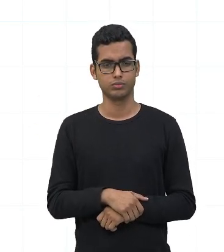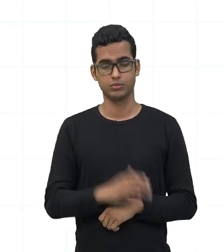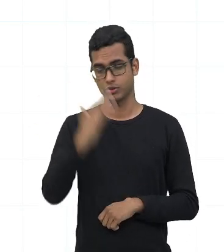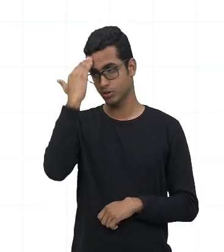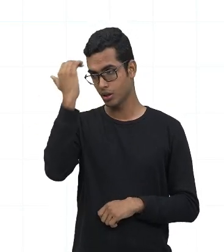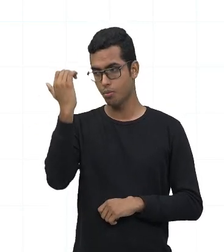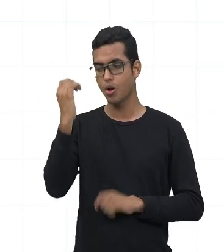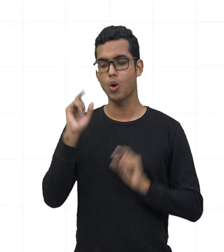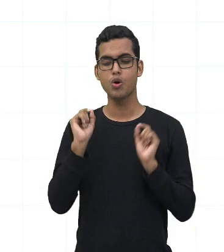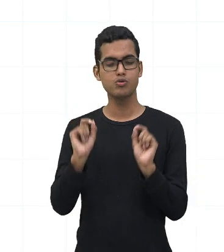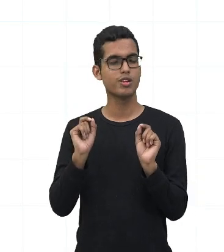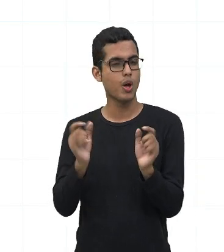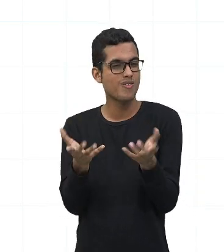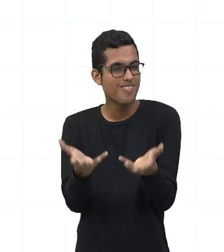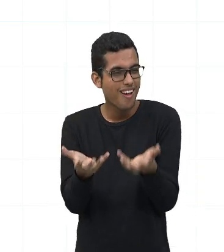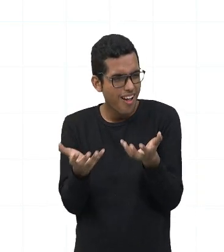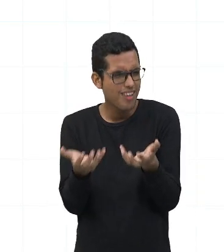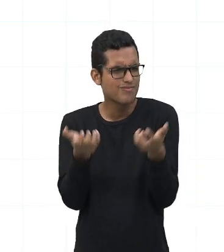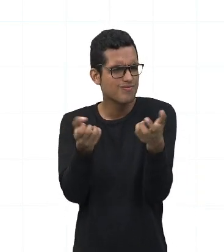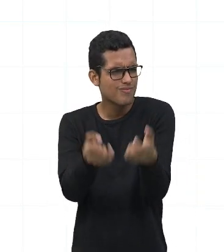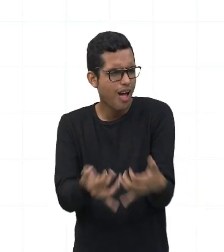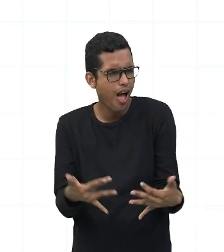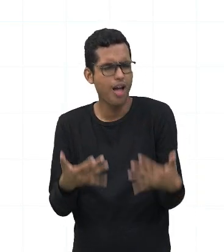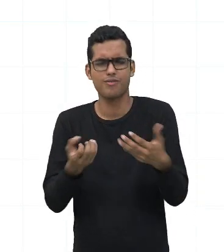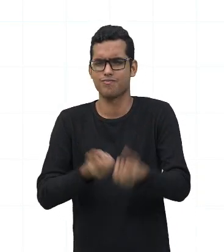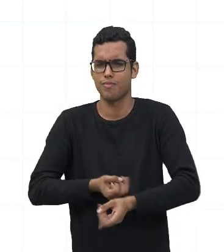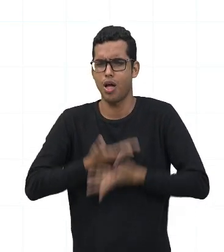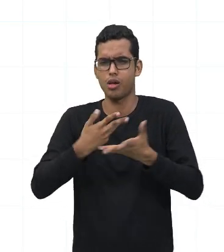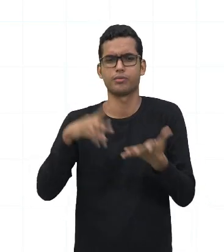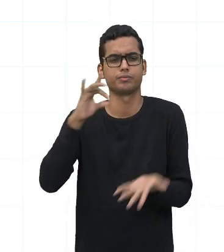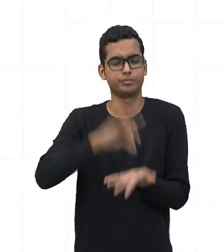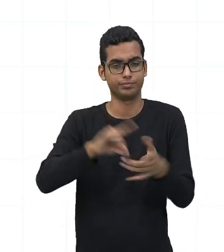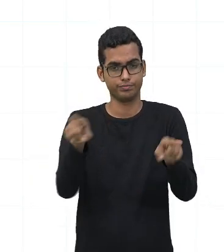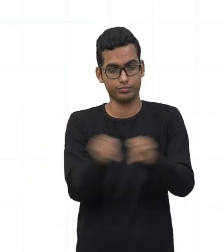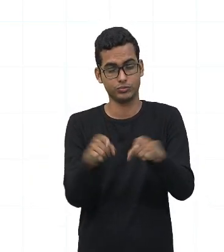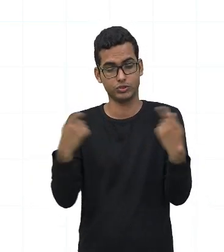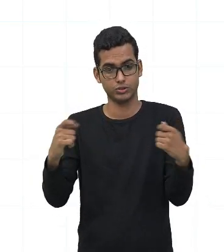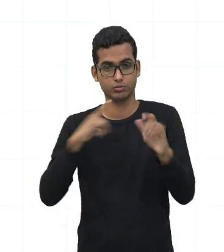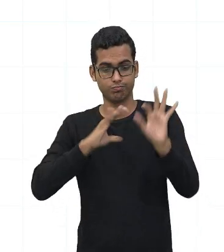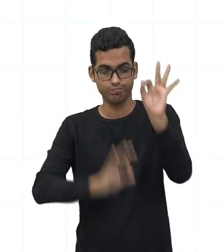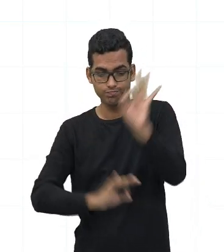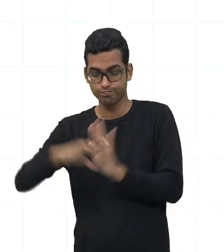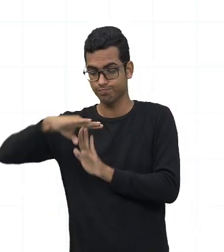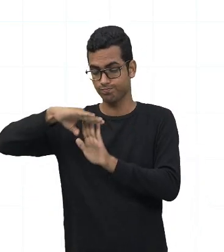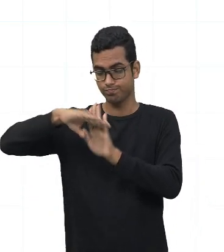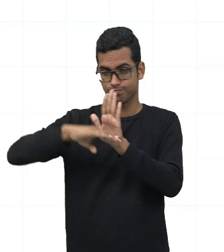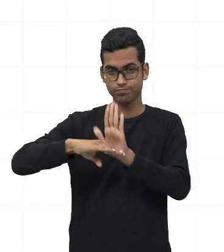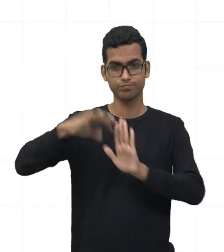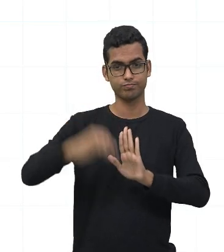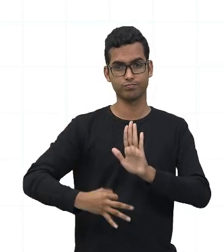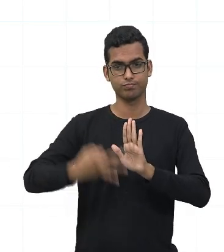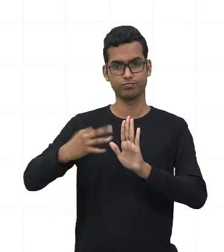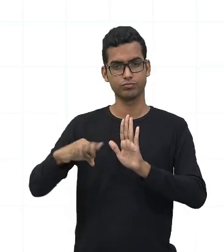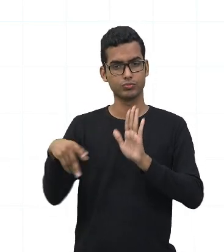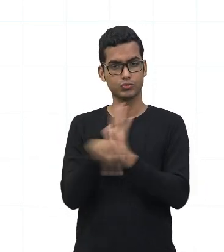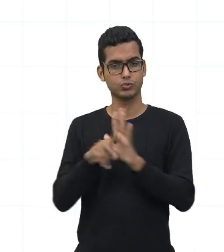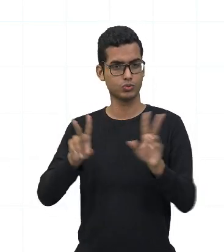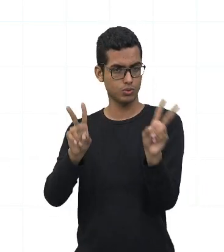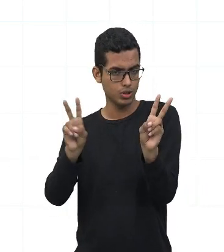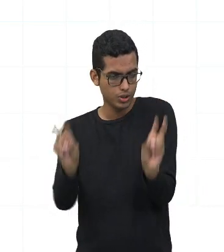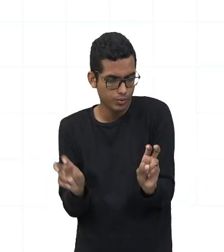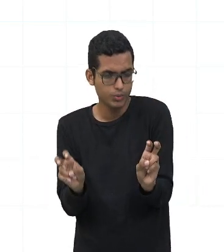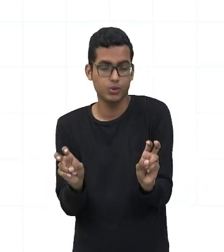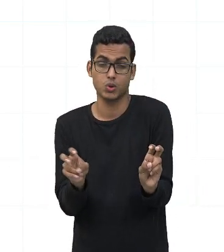falar sobre isso. Eu preciso delimitar esse meu assunto, esse meu tema. Por quê? Porque